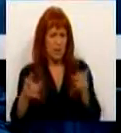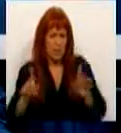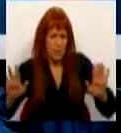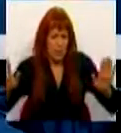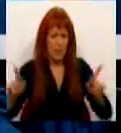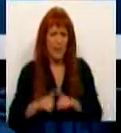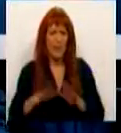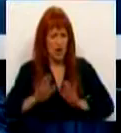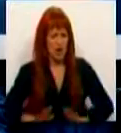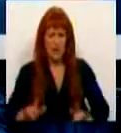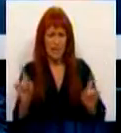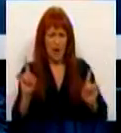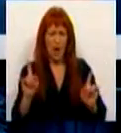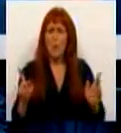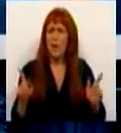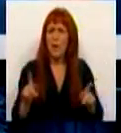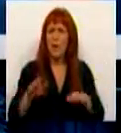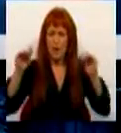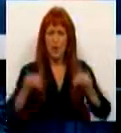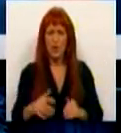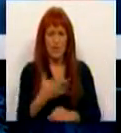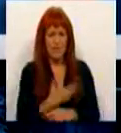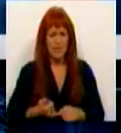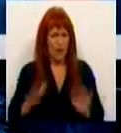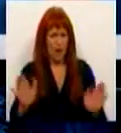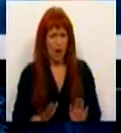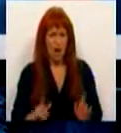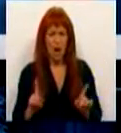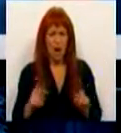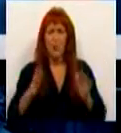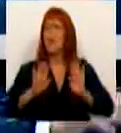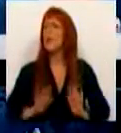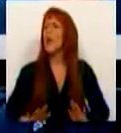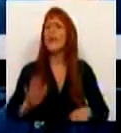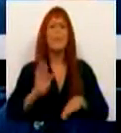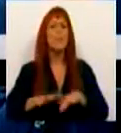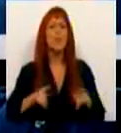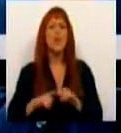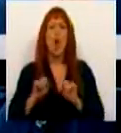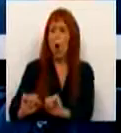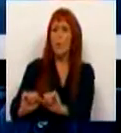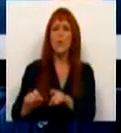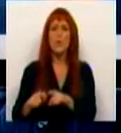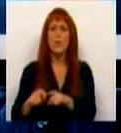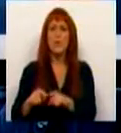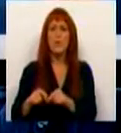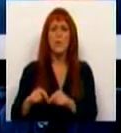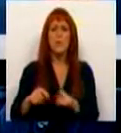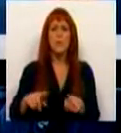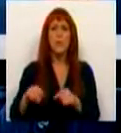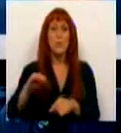não descansamos com a redução do desemprego, não descansamos com a reposição de vencimentos que foi